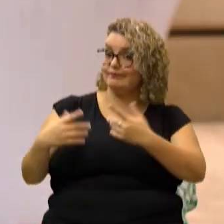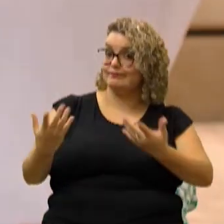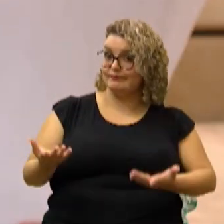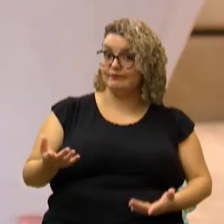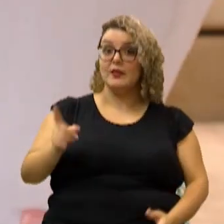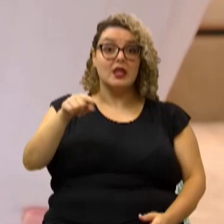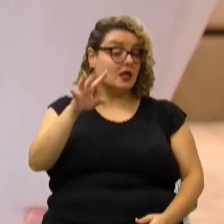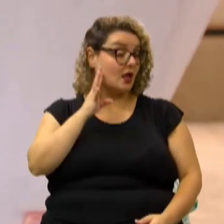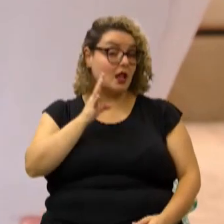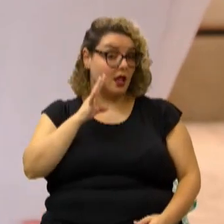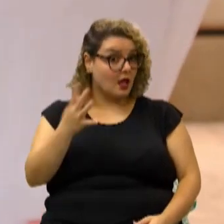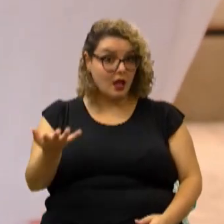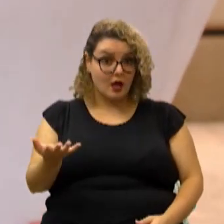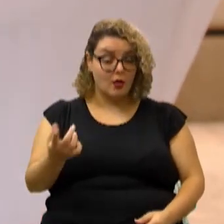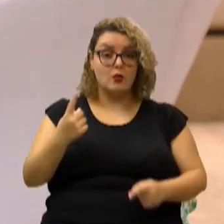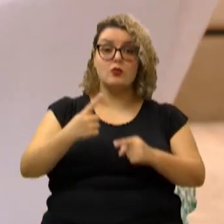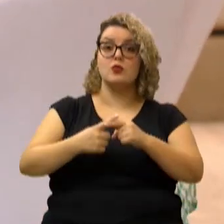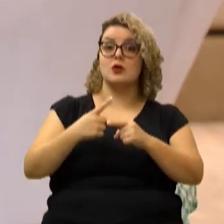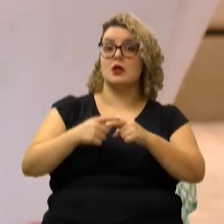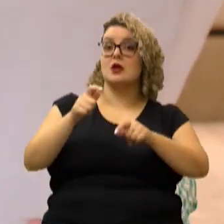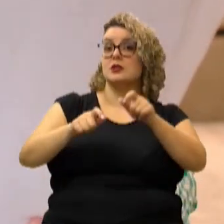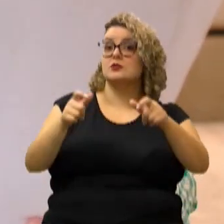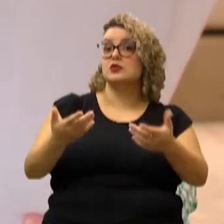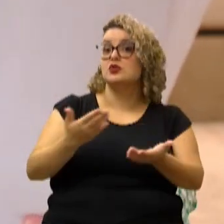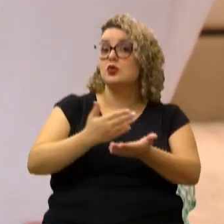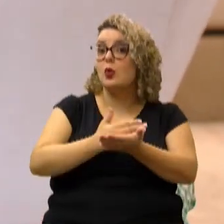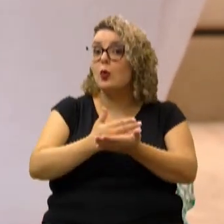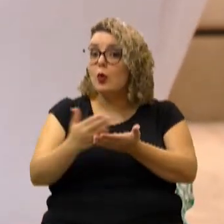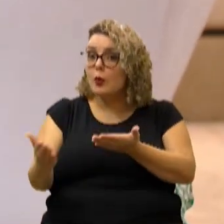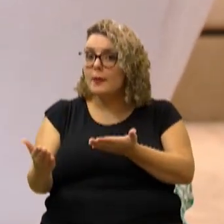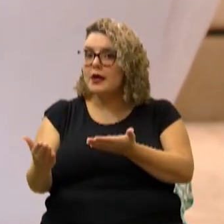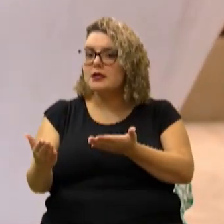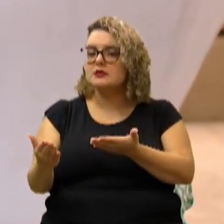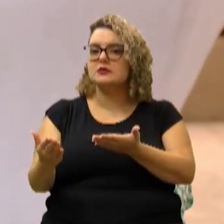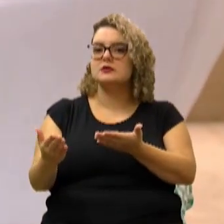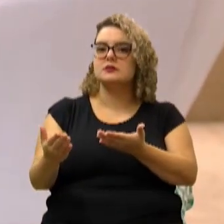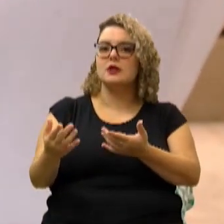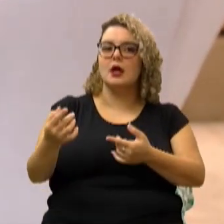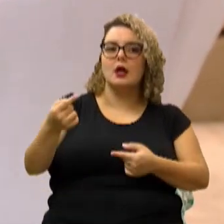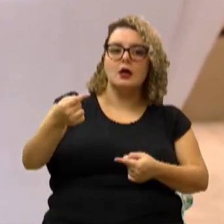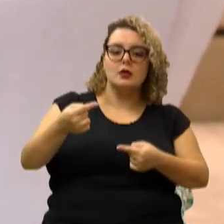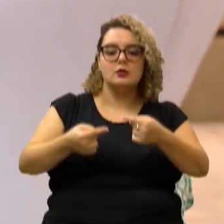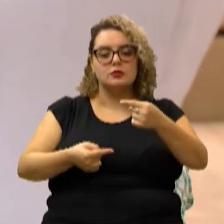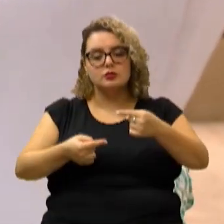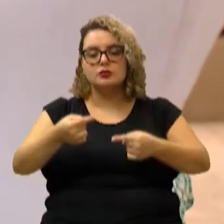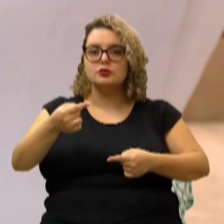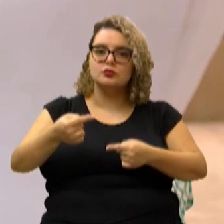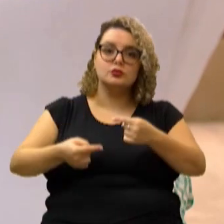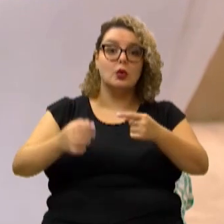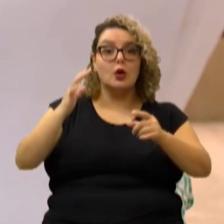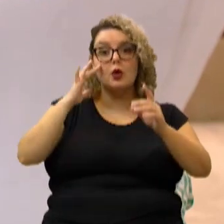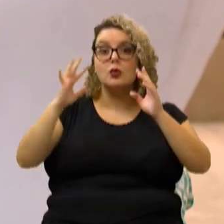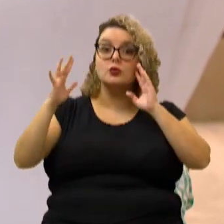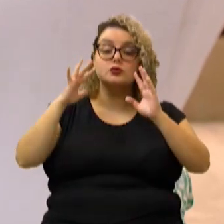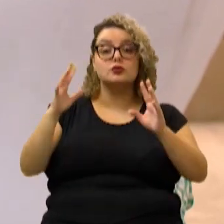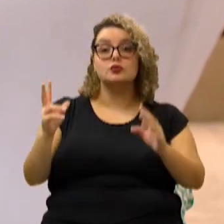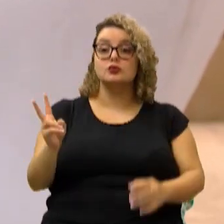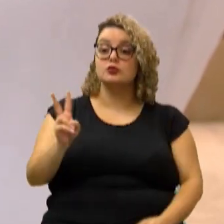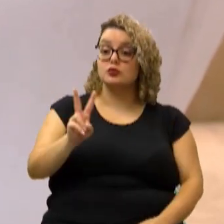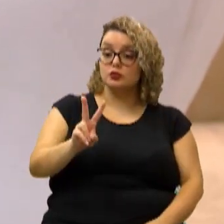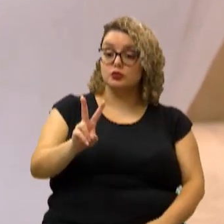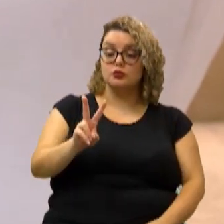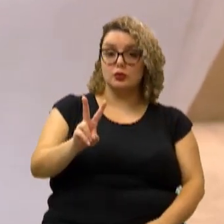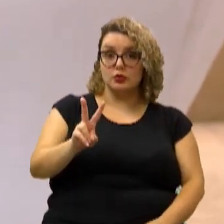e isso é bacana é legal porque as pessoas começam a discutir os sonhos do